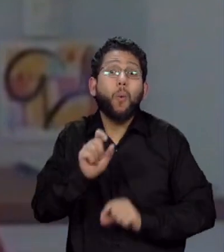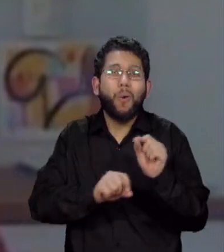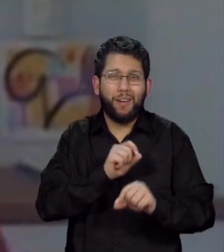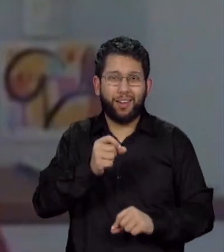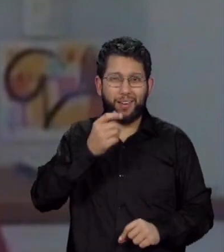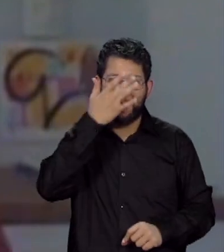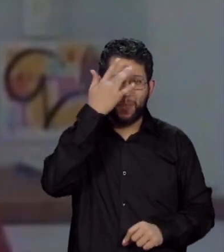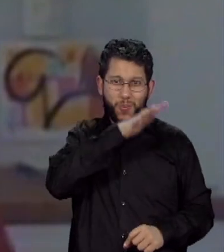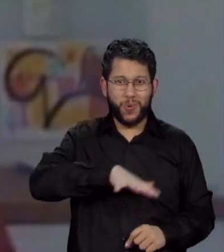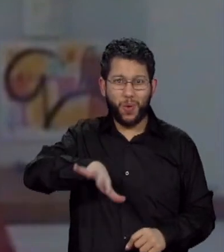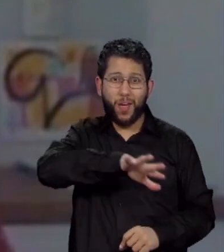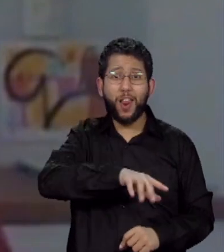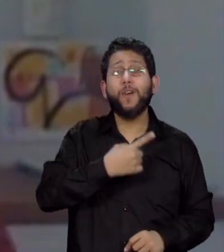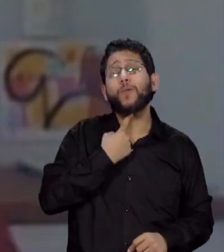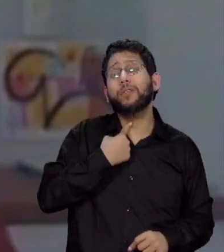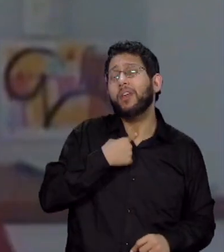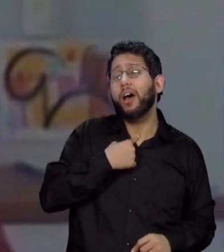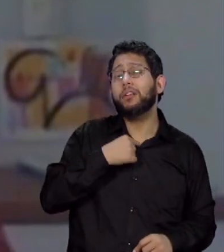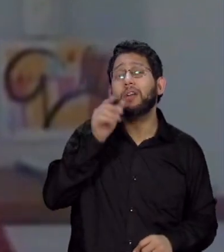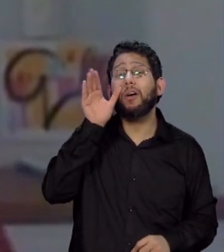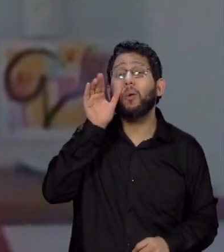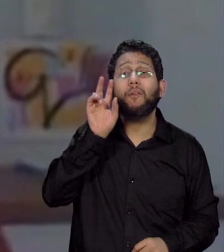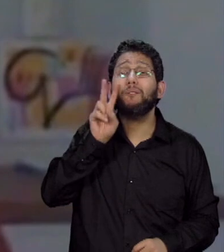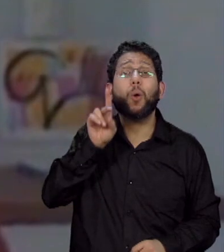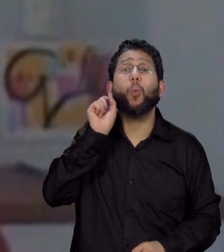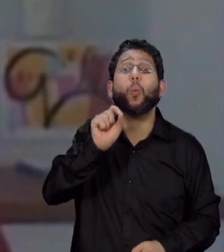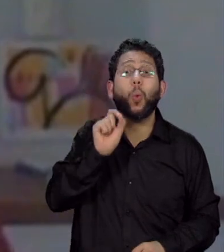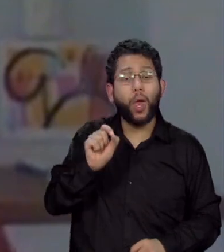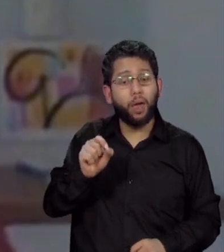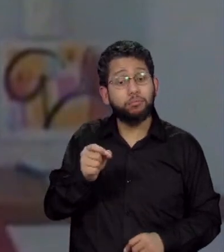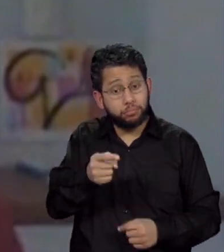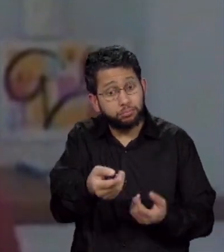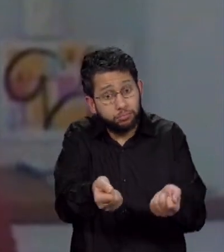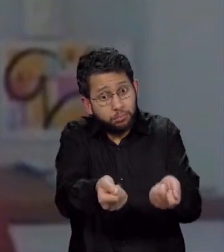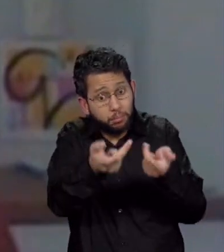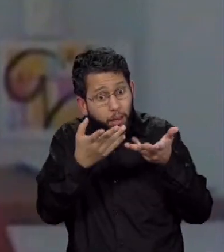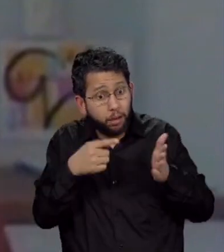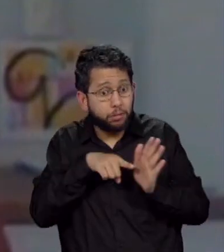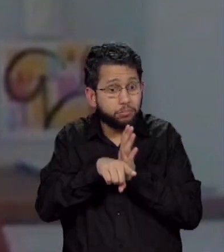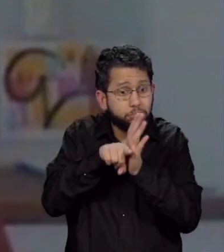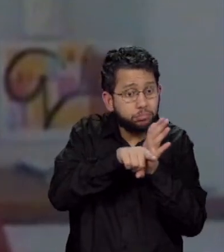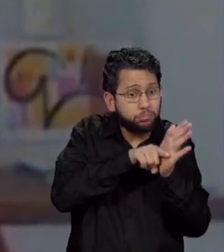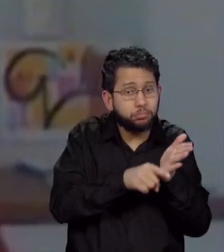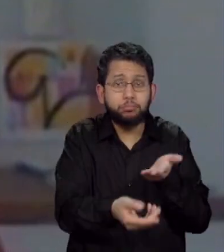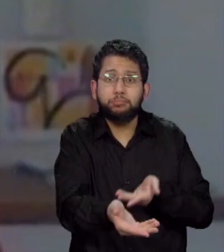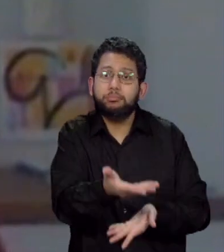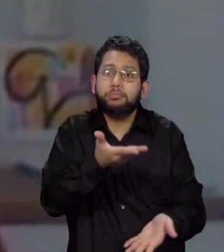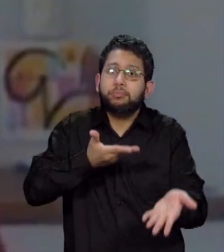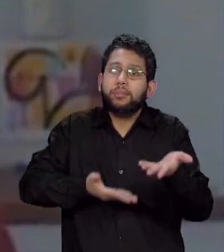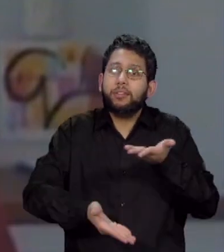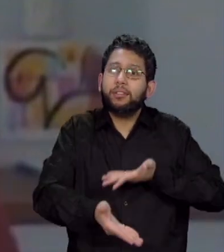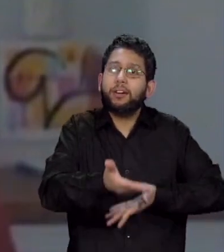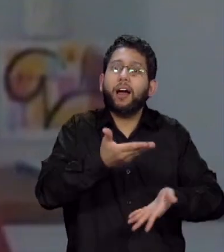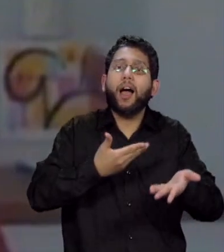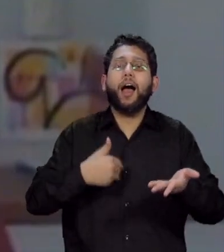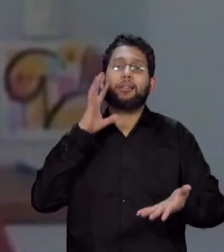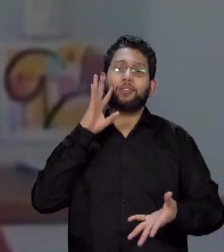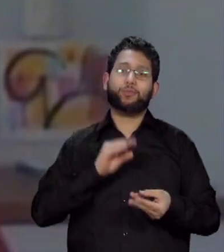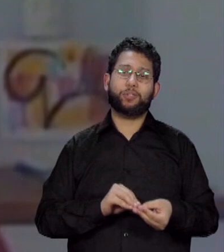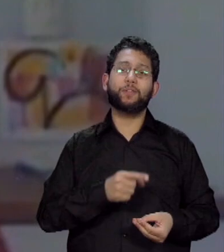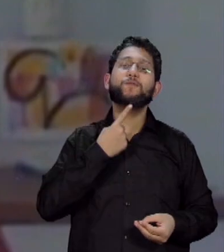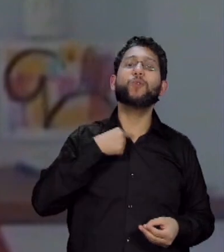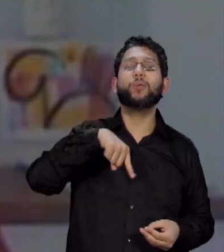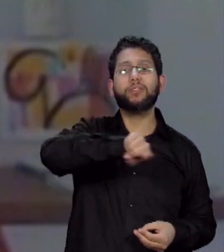público, né, essa população, que é a população-alvo do SESC, quais são os seus próprios desejos, né? O que eles